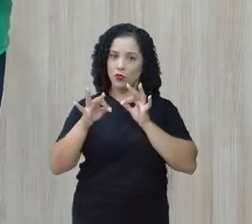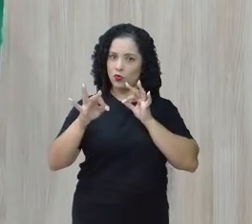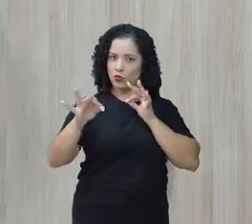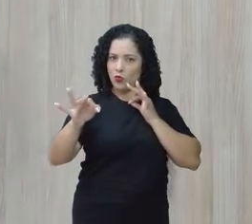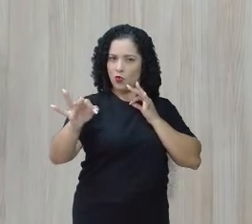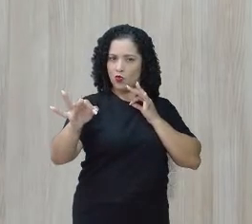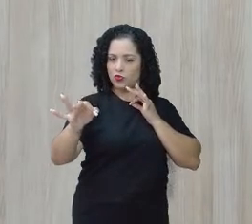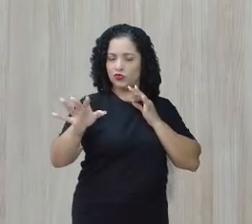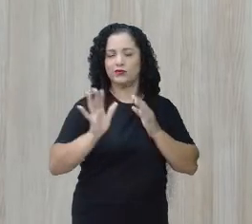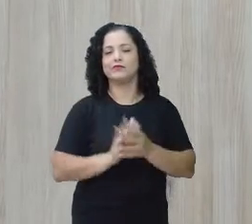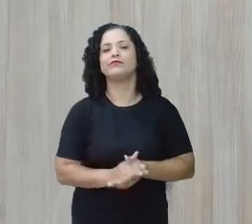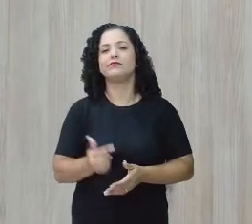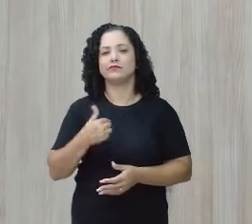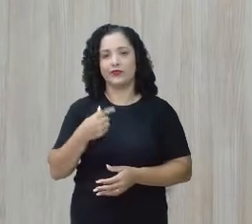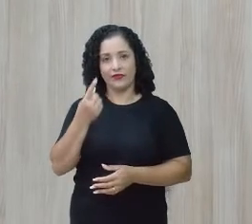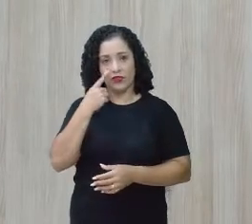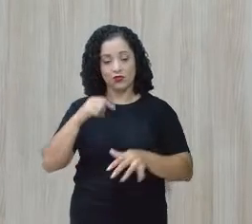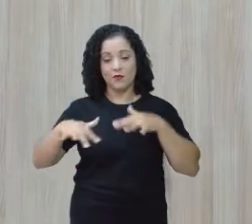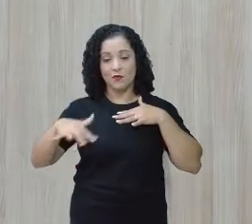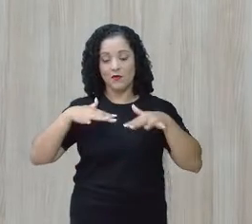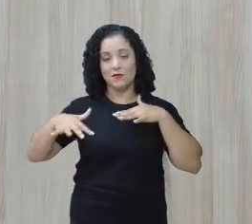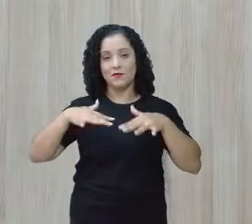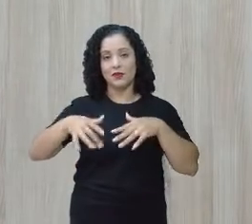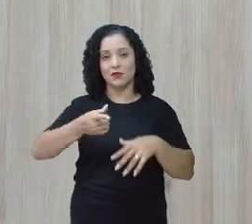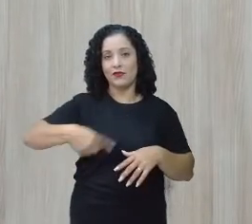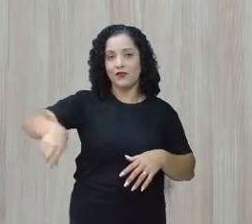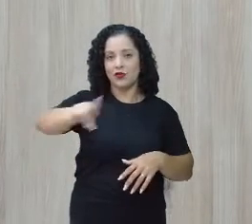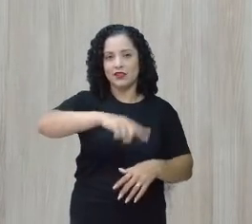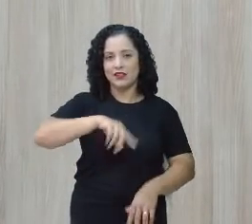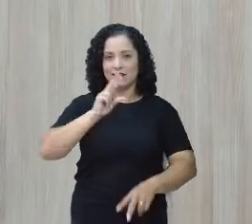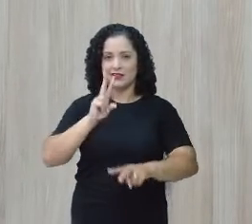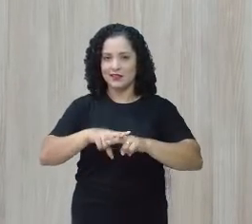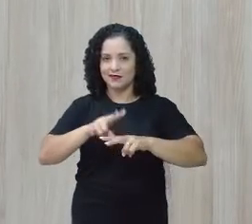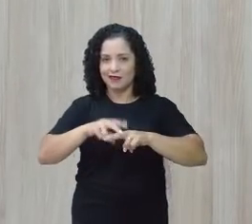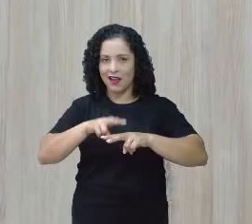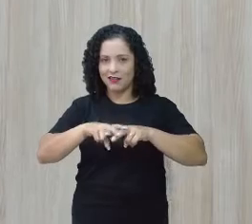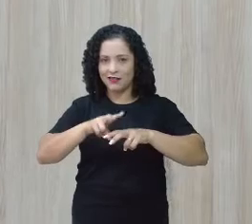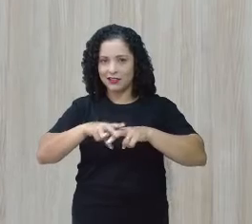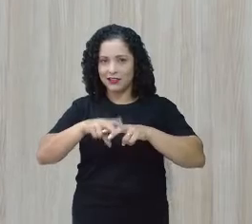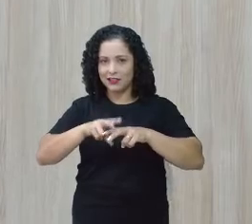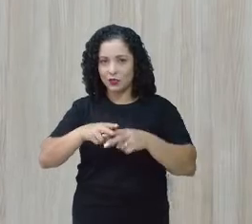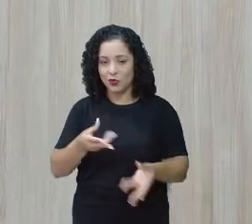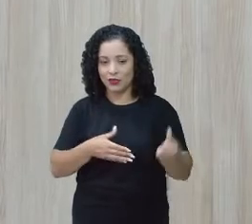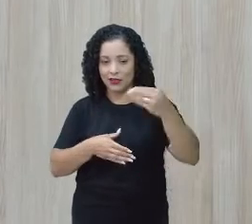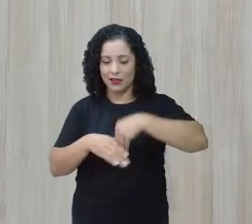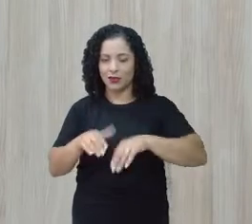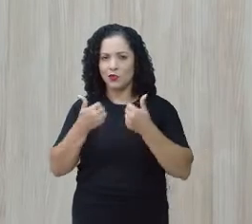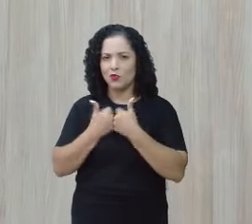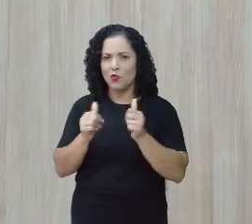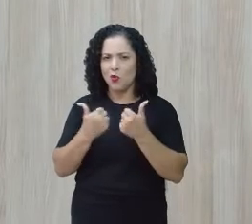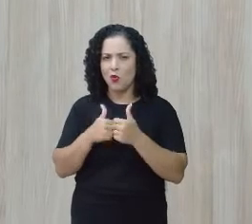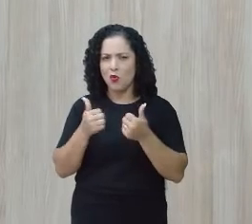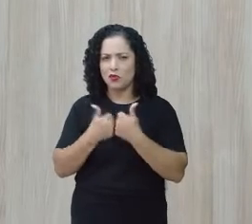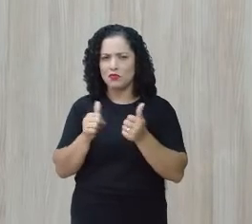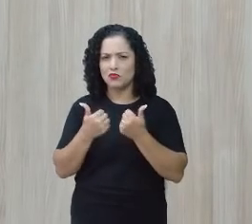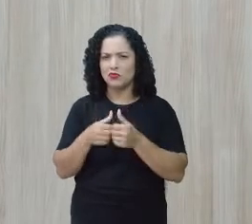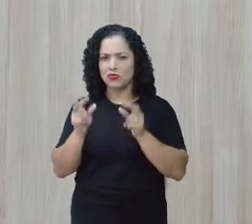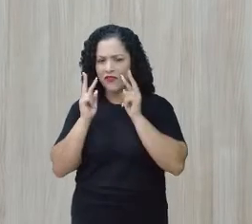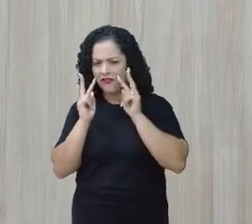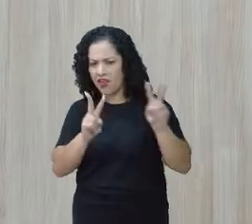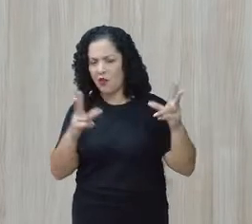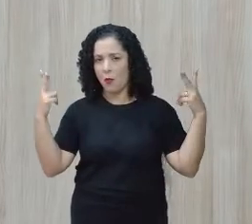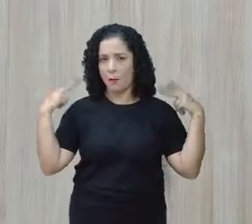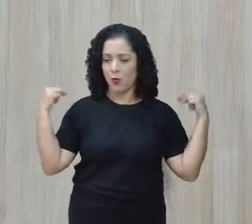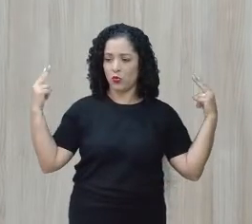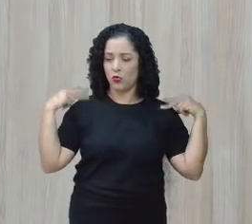Então, eu vejo a questão de movimento. Agora, você que está sentadinho aí, lá no ônibus, olha para o motorista e o tempo vai passando